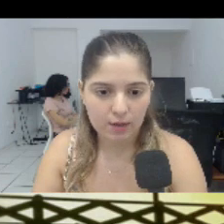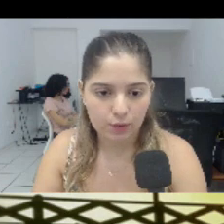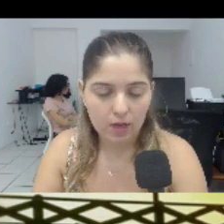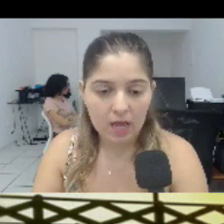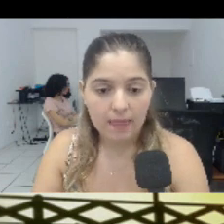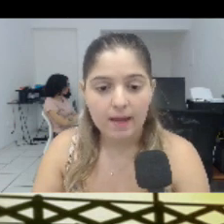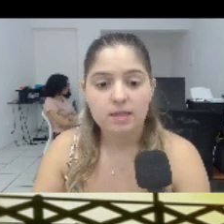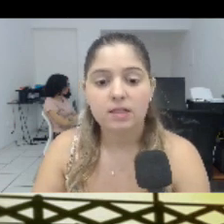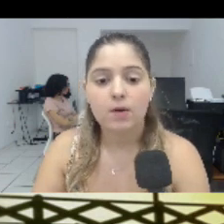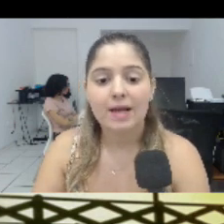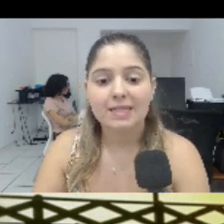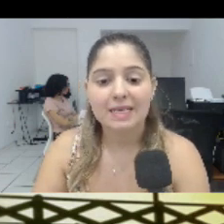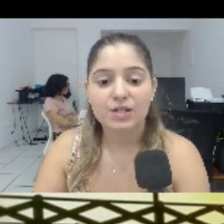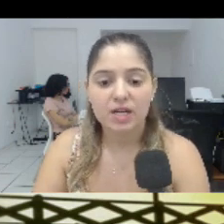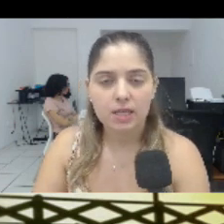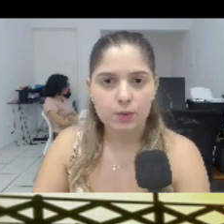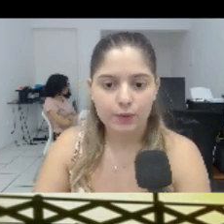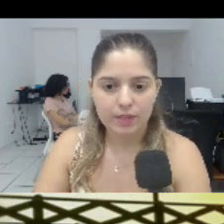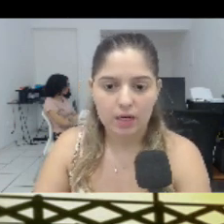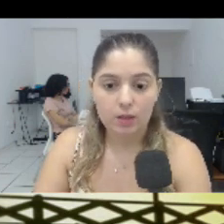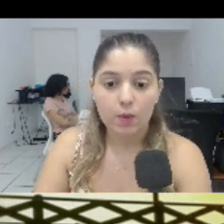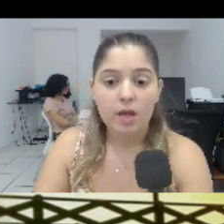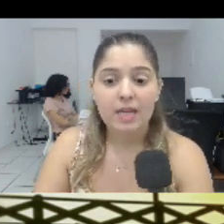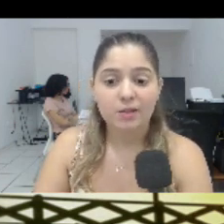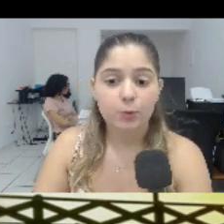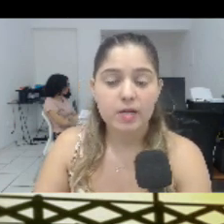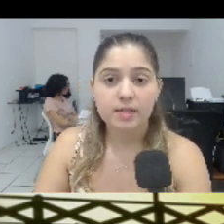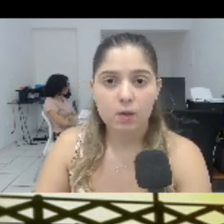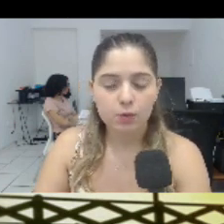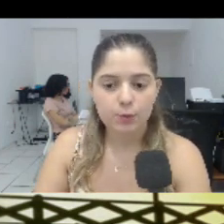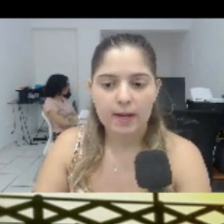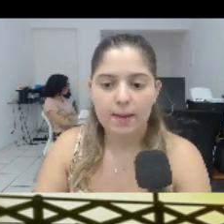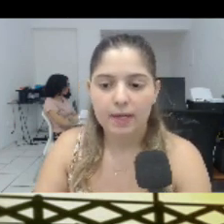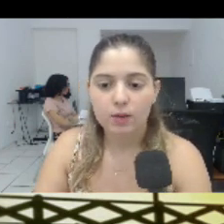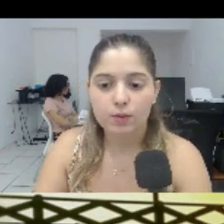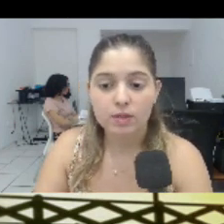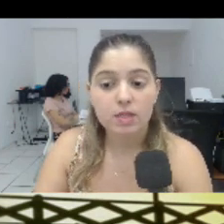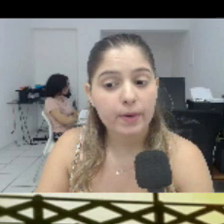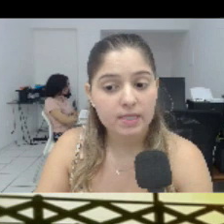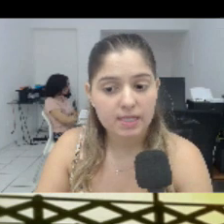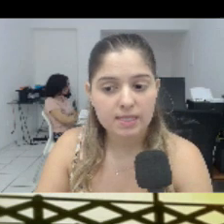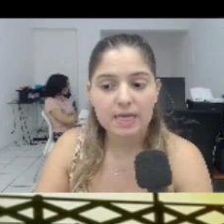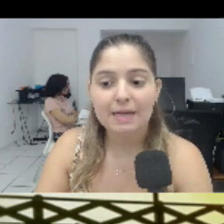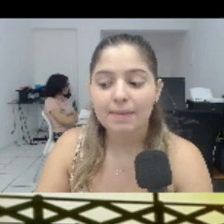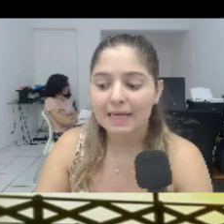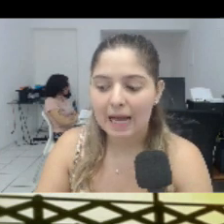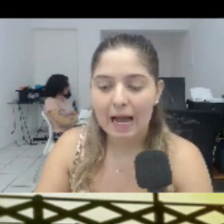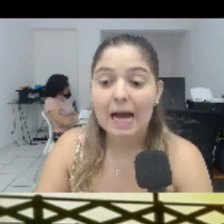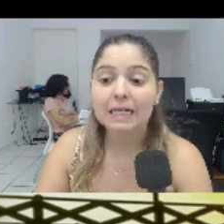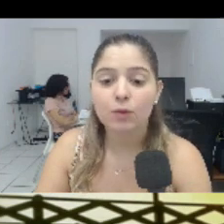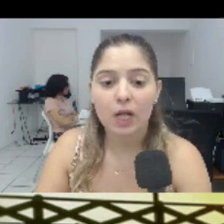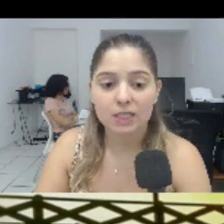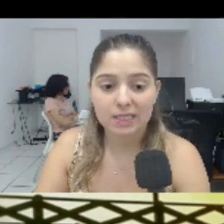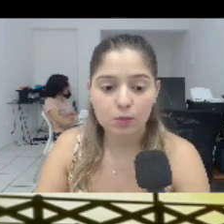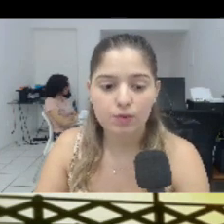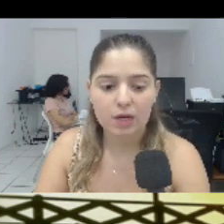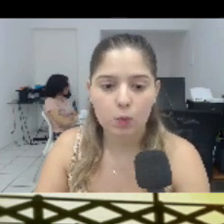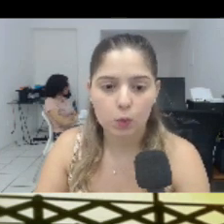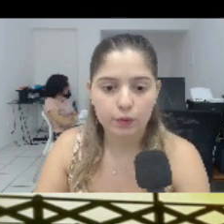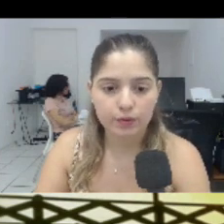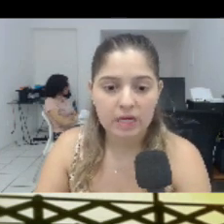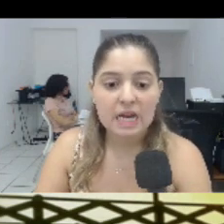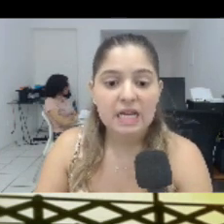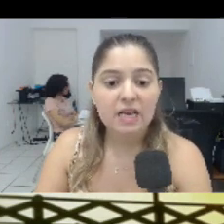Lava Jato. Na ação, as legendas sustentam que a suspensão dos pagamentos não precisa implicar anulação